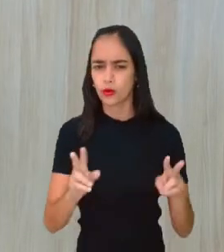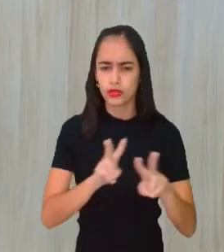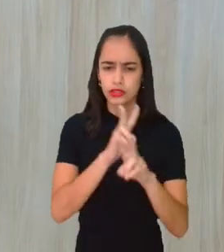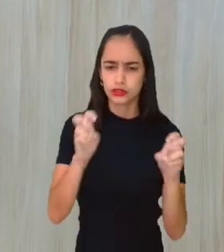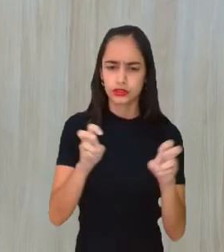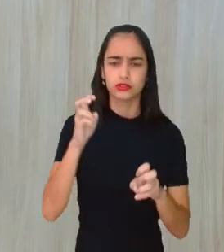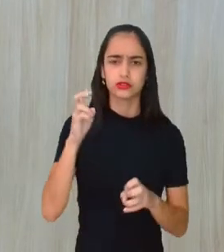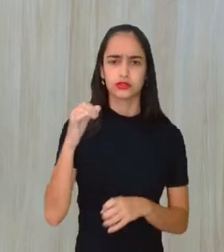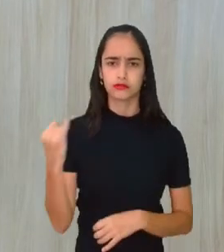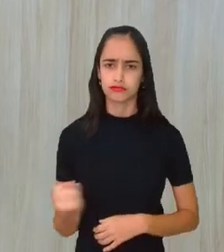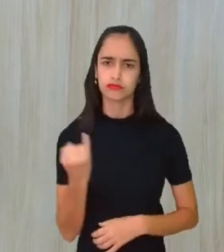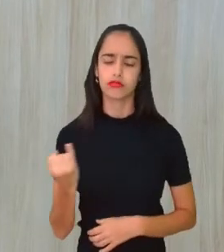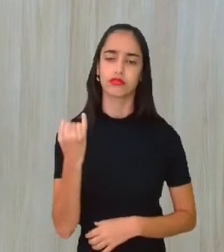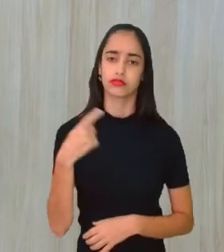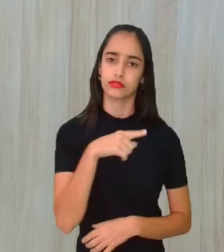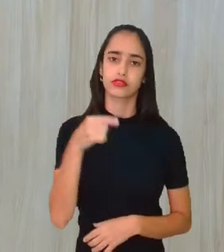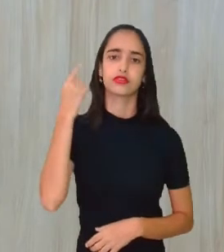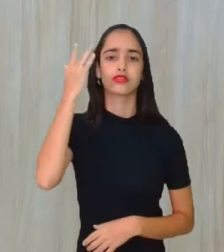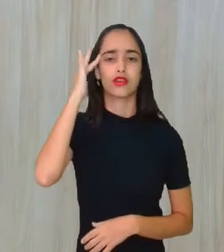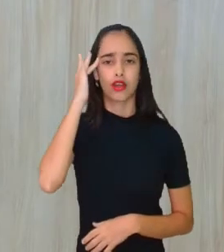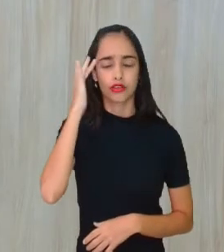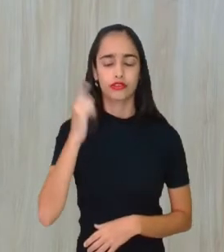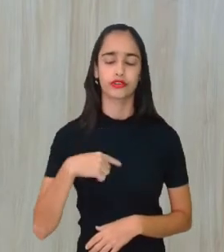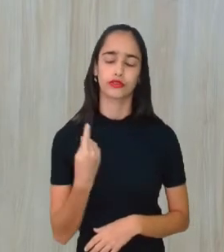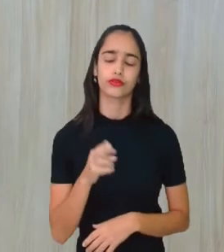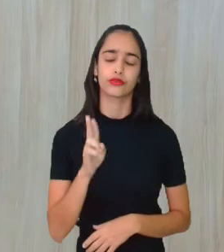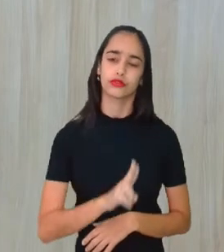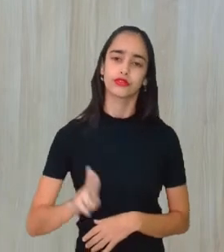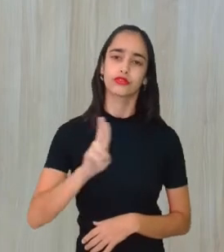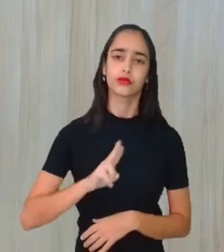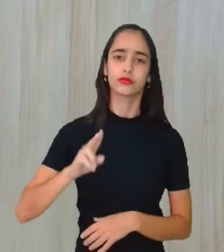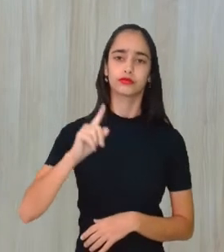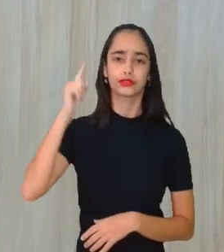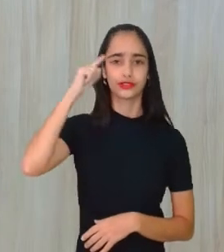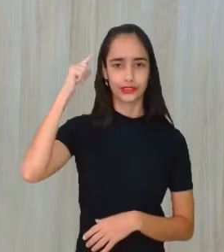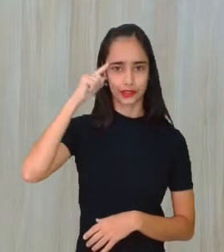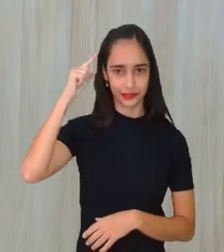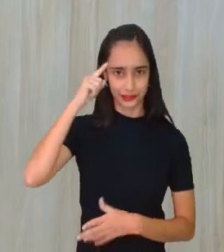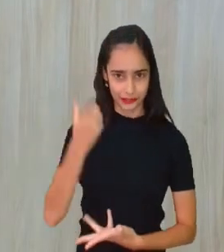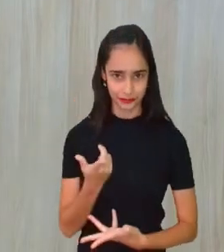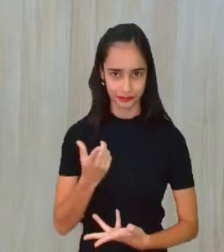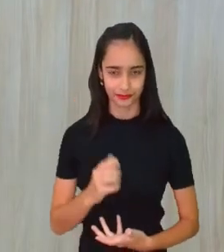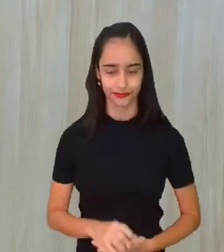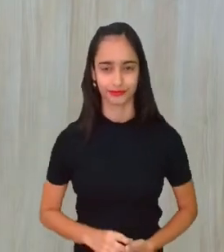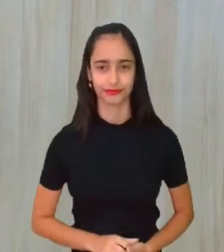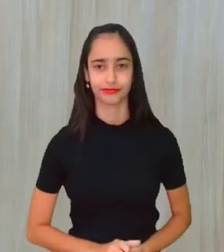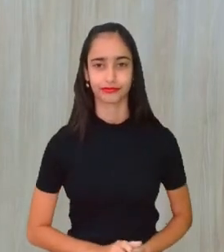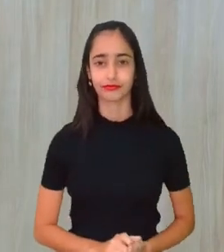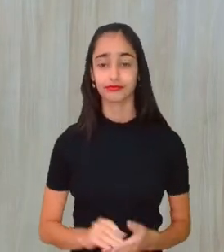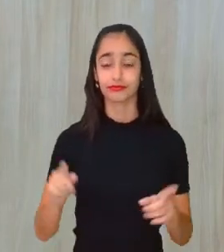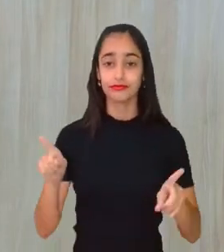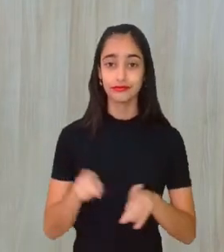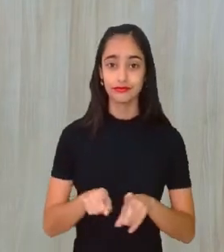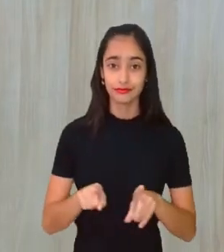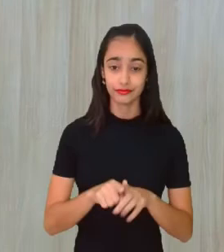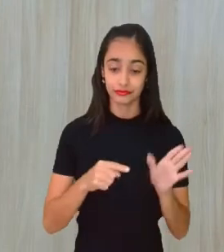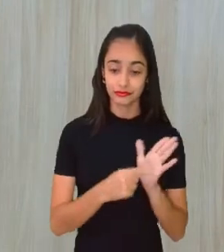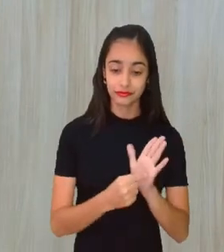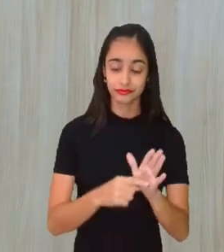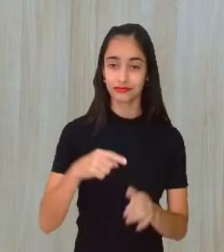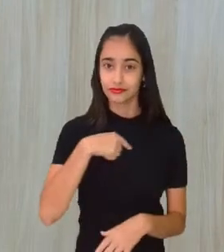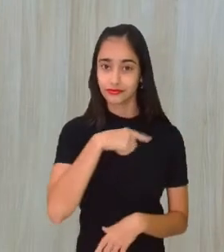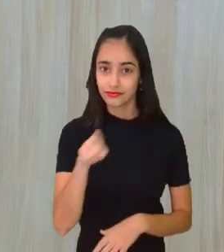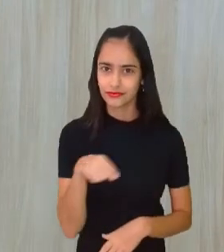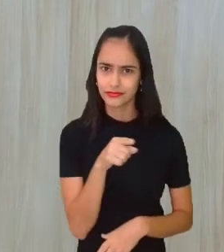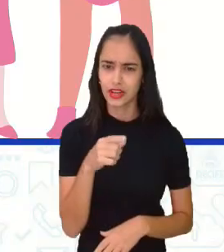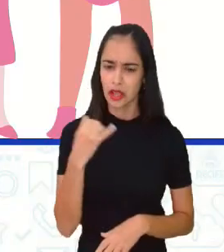de importância, que nós utilizamos no nosso dia a dia. Também trazendo para vocês o Outubro Rosa,